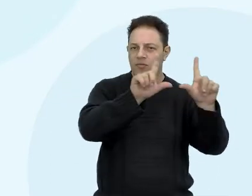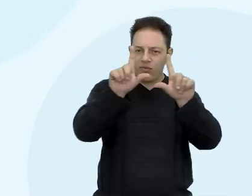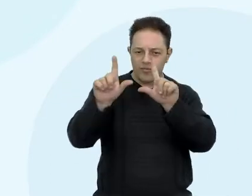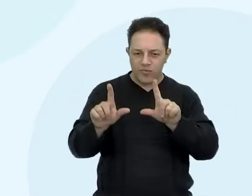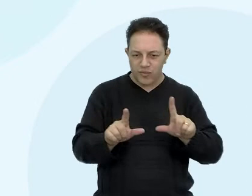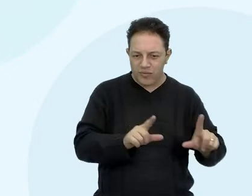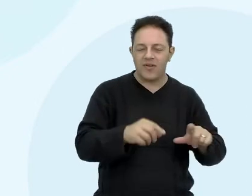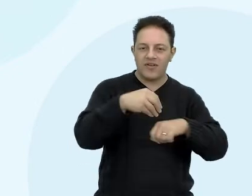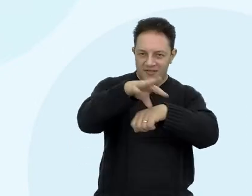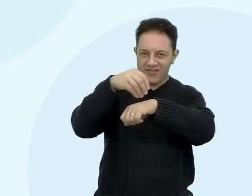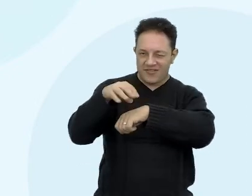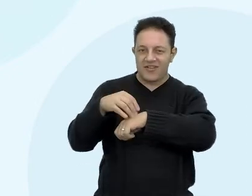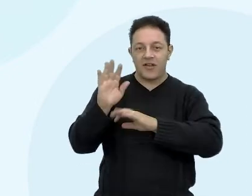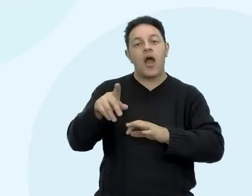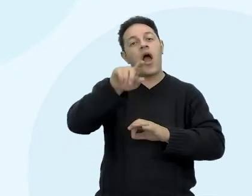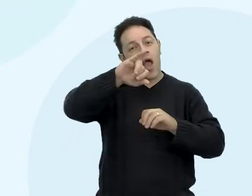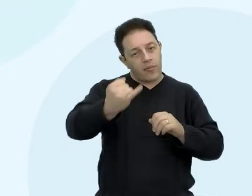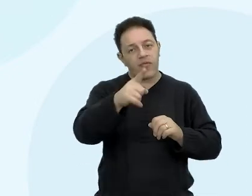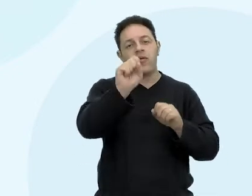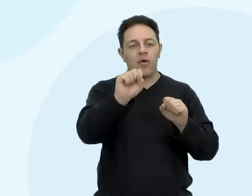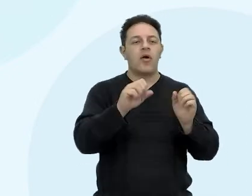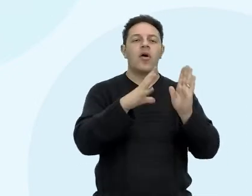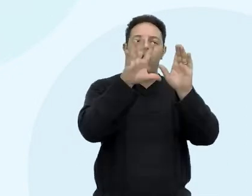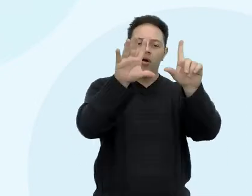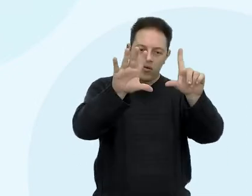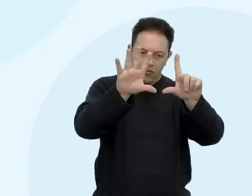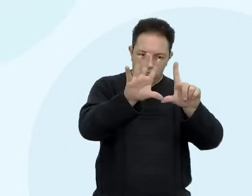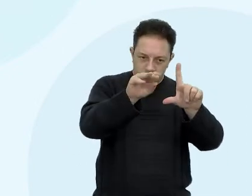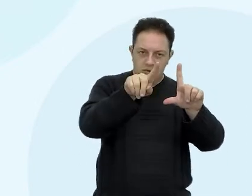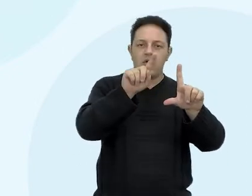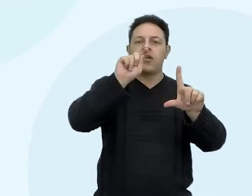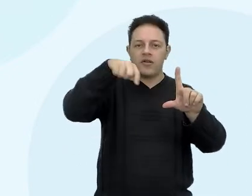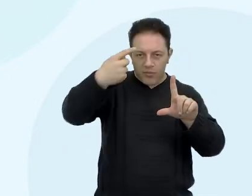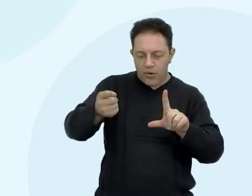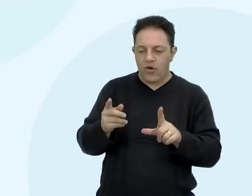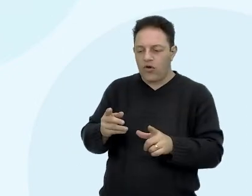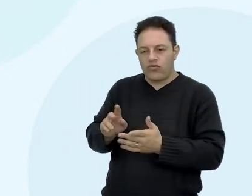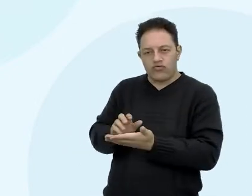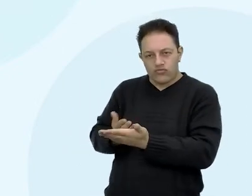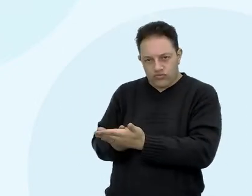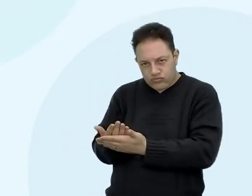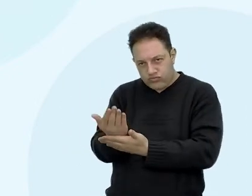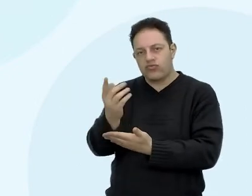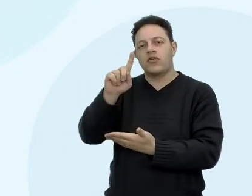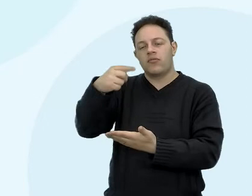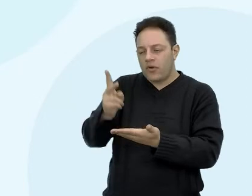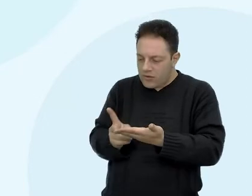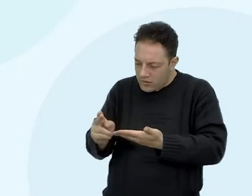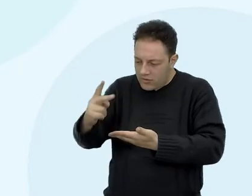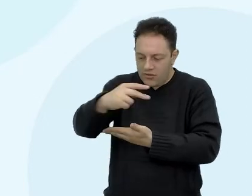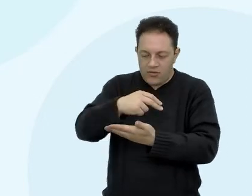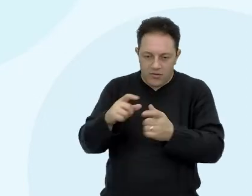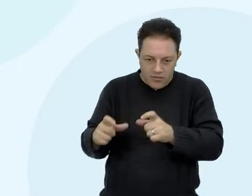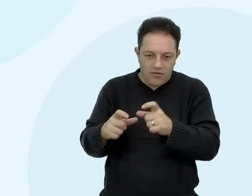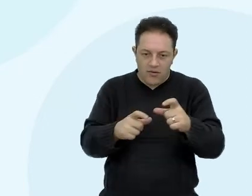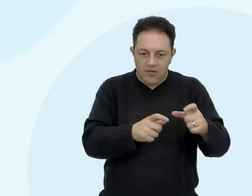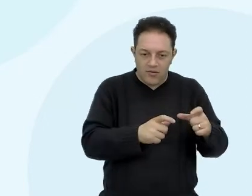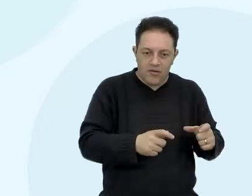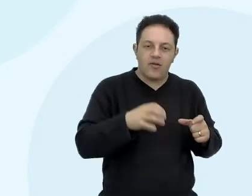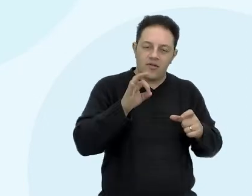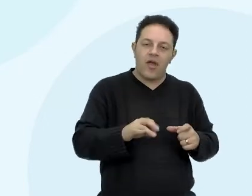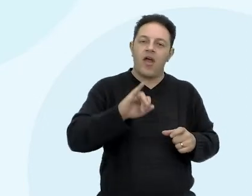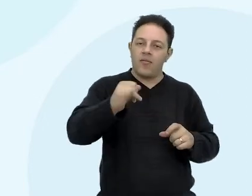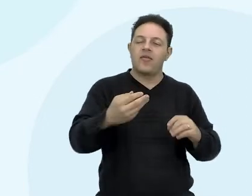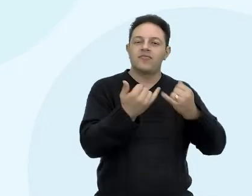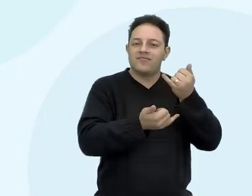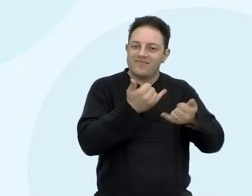para vocês, então, recortarem, aí tirem um print da tela e recortar cada cartinha, para vocês terem acesso aí